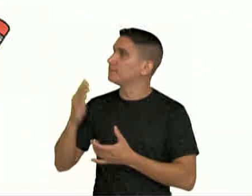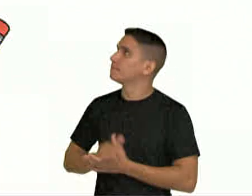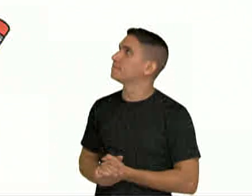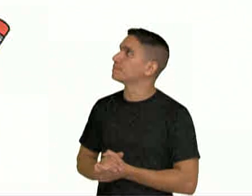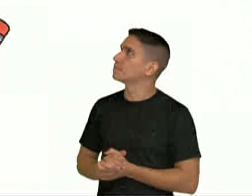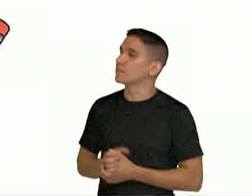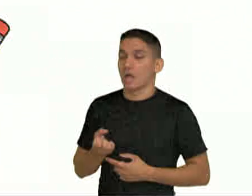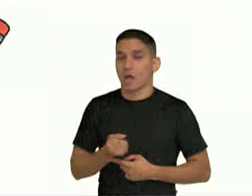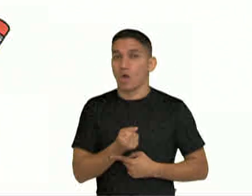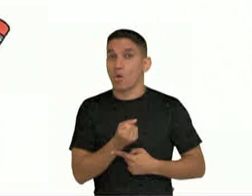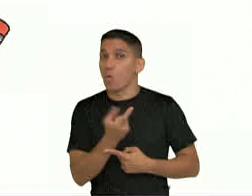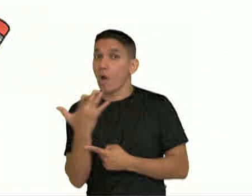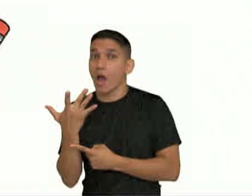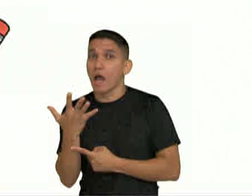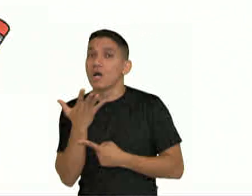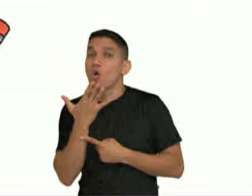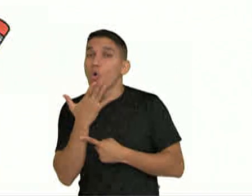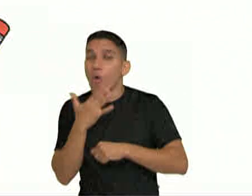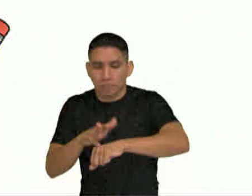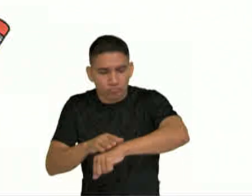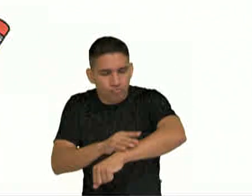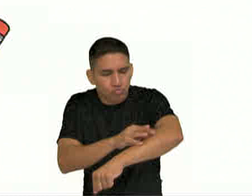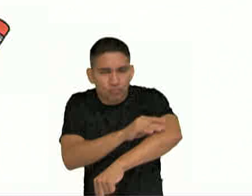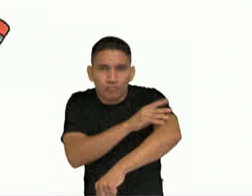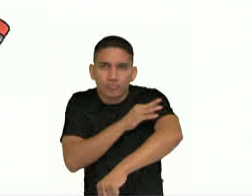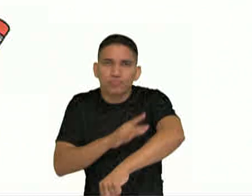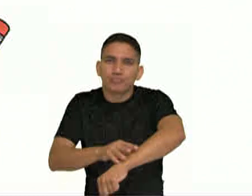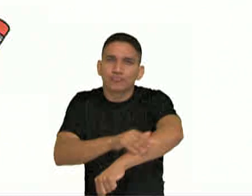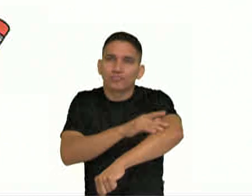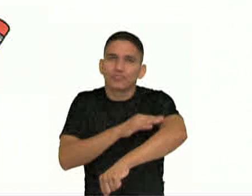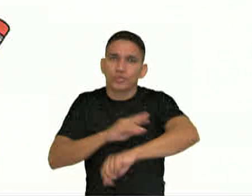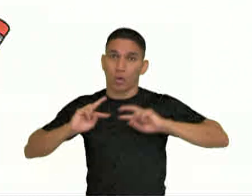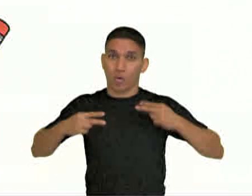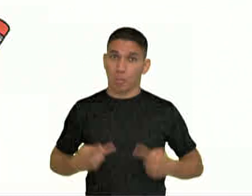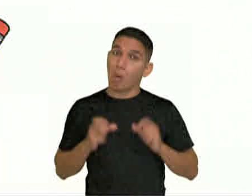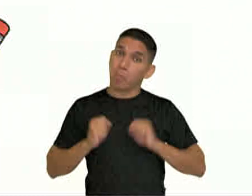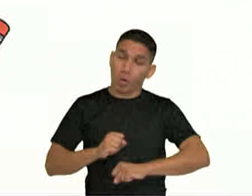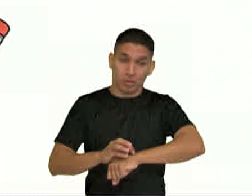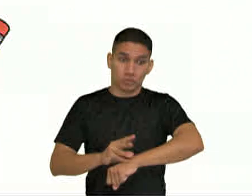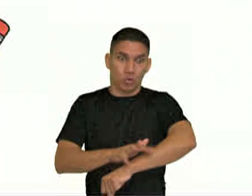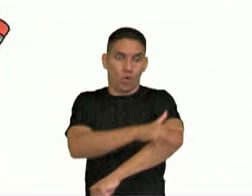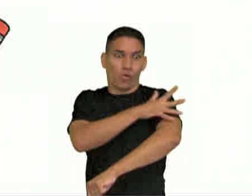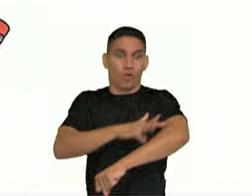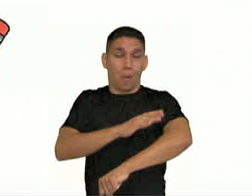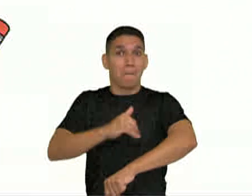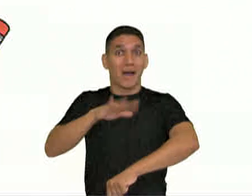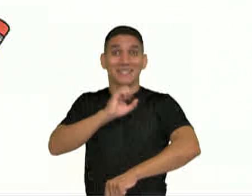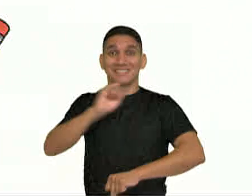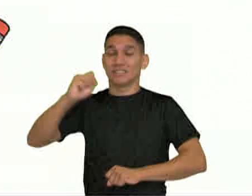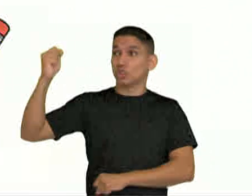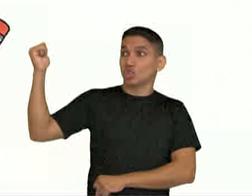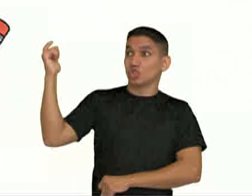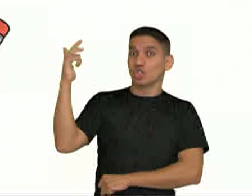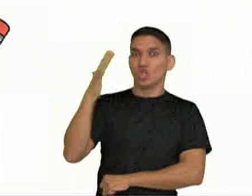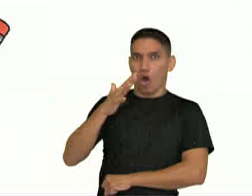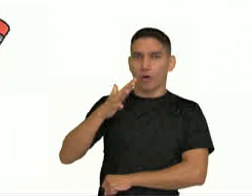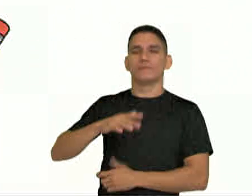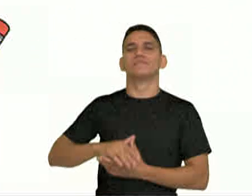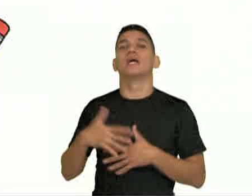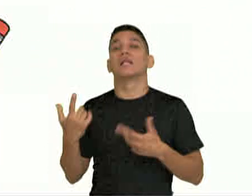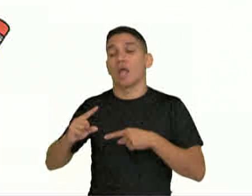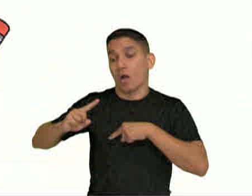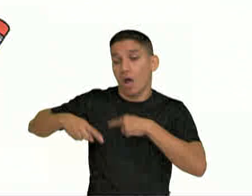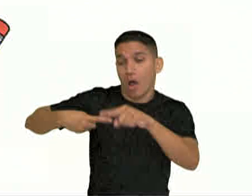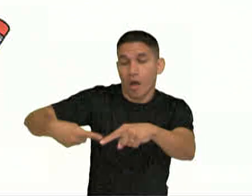A quantidade de pigmento na pele humana pode aumentar sobre a ação dos raios solares. A herança da cor de pele humana parece